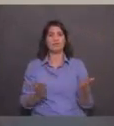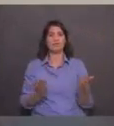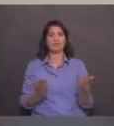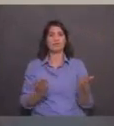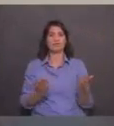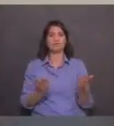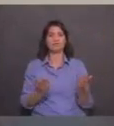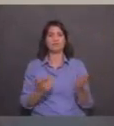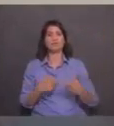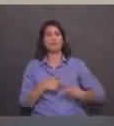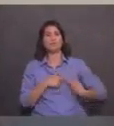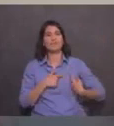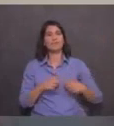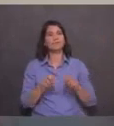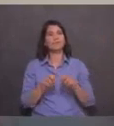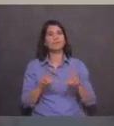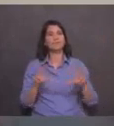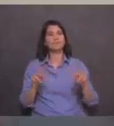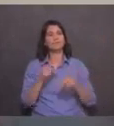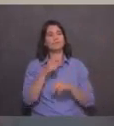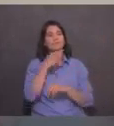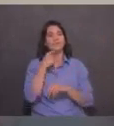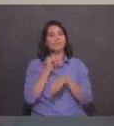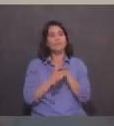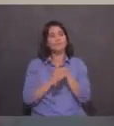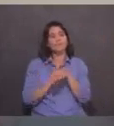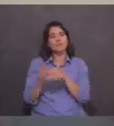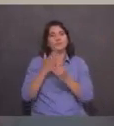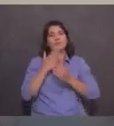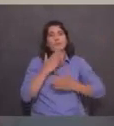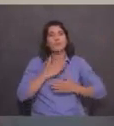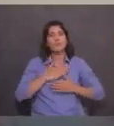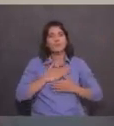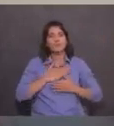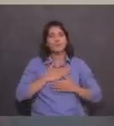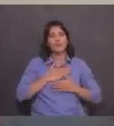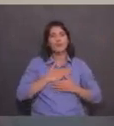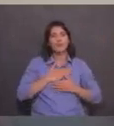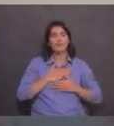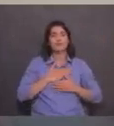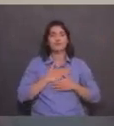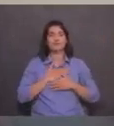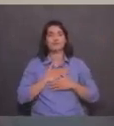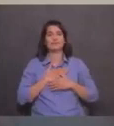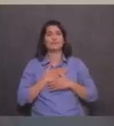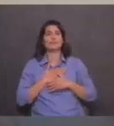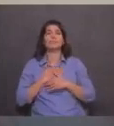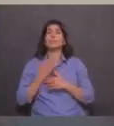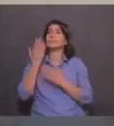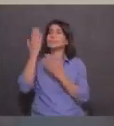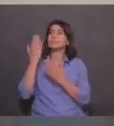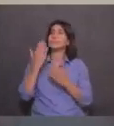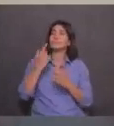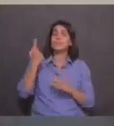dai-nos um coração puro e dócil, para que, observando fielmente os vossos mandamentos,